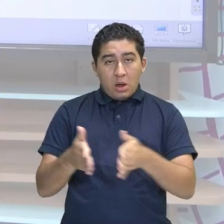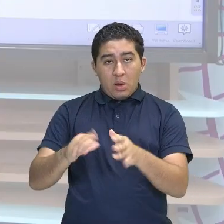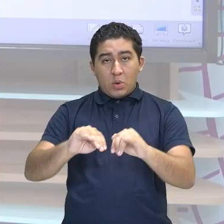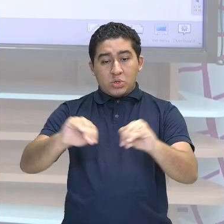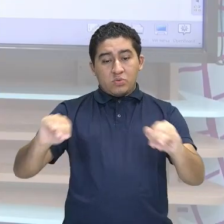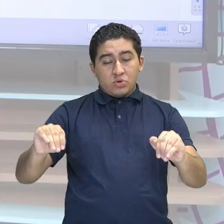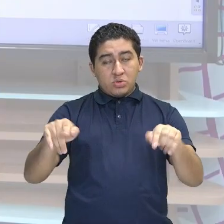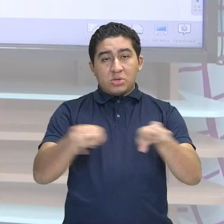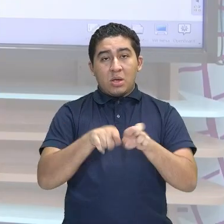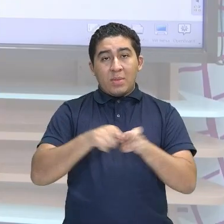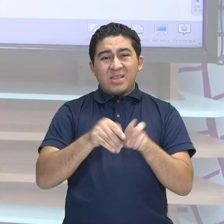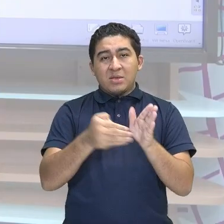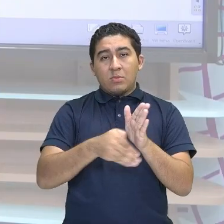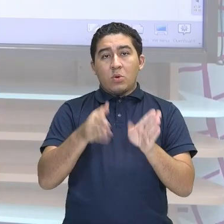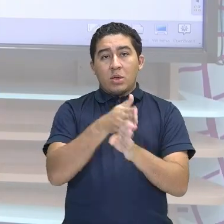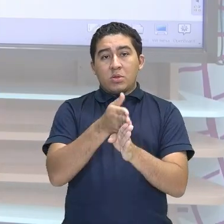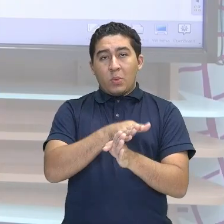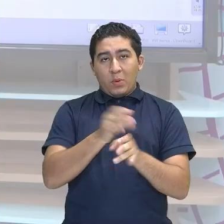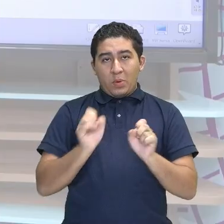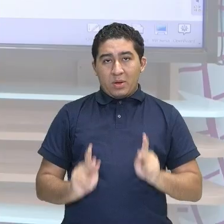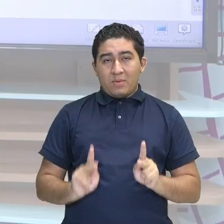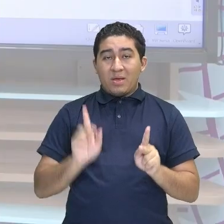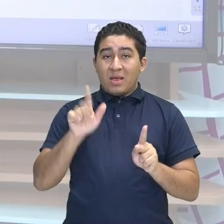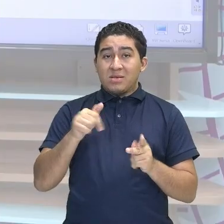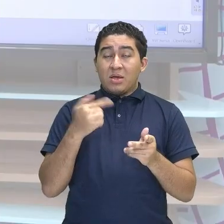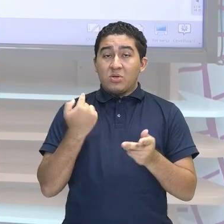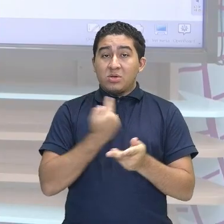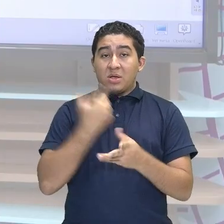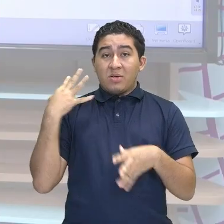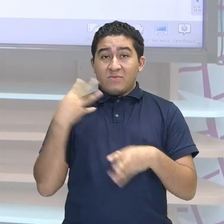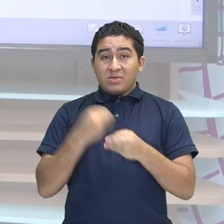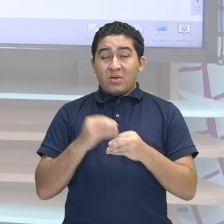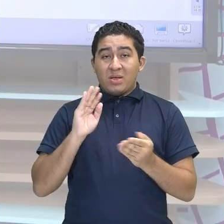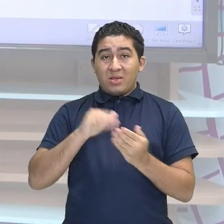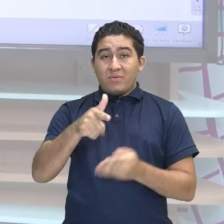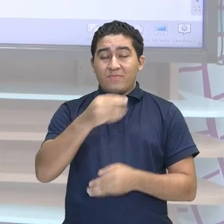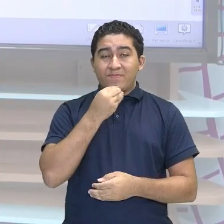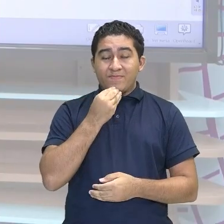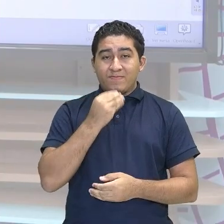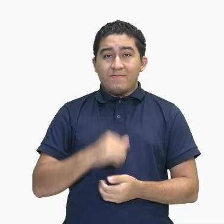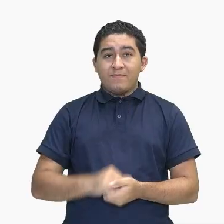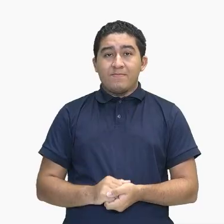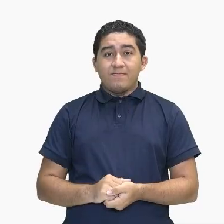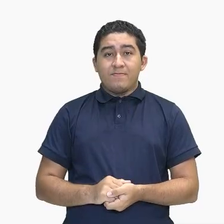e delimitando aí cada uma delas, certo? Então, essa foi a nossa revisão e até uma próxima.